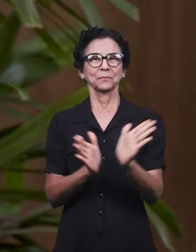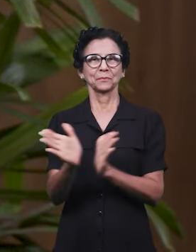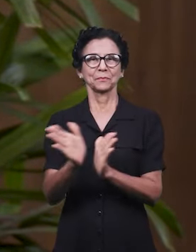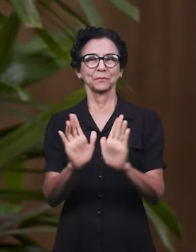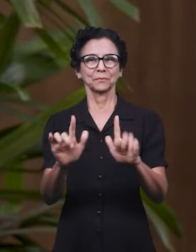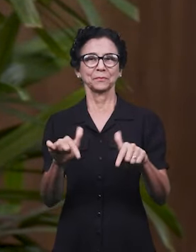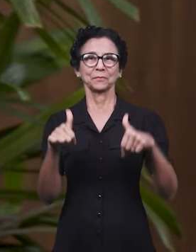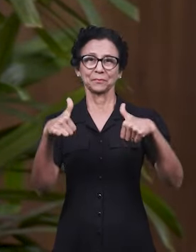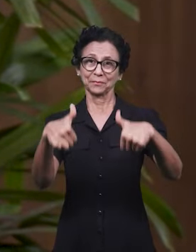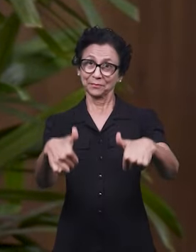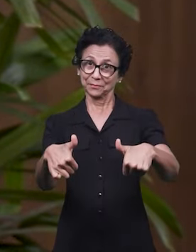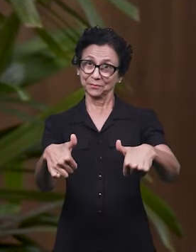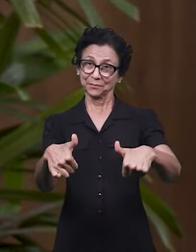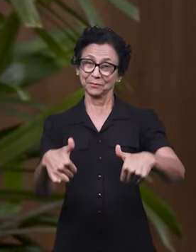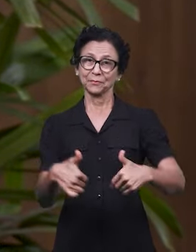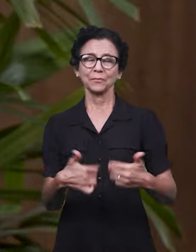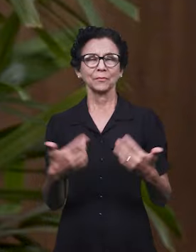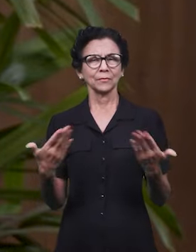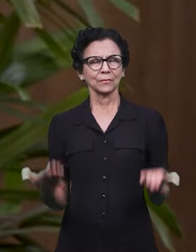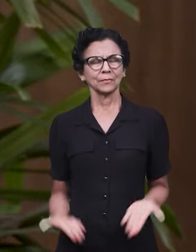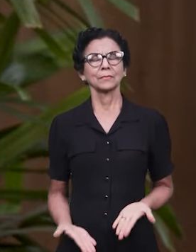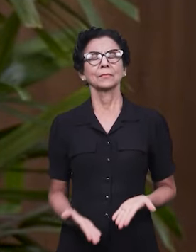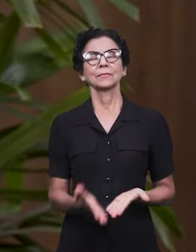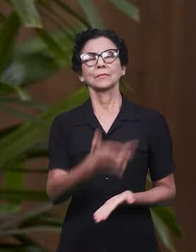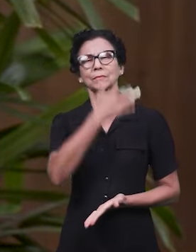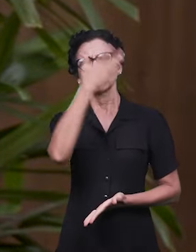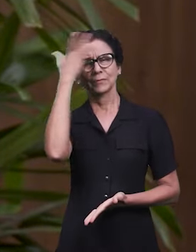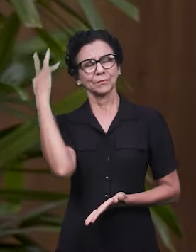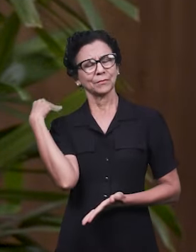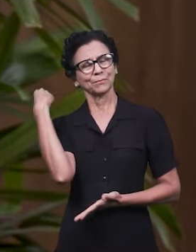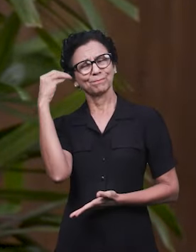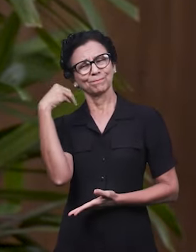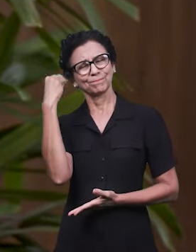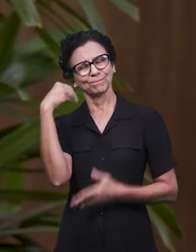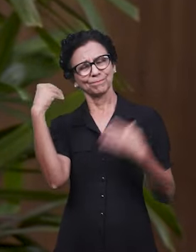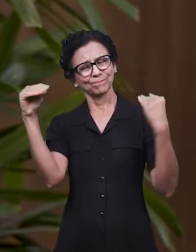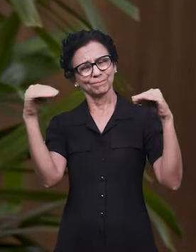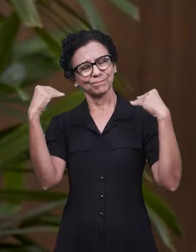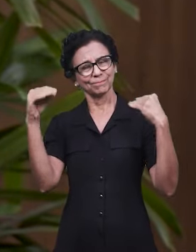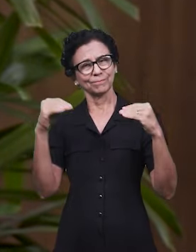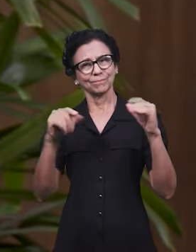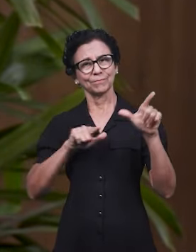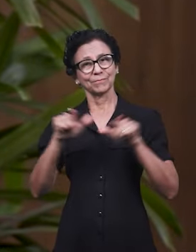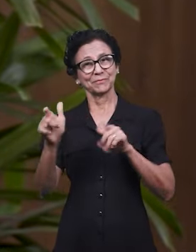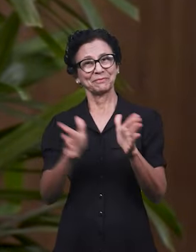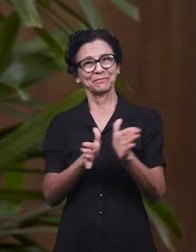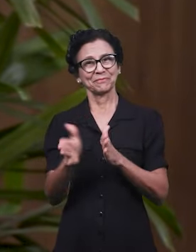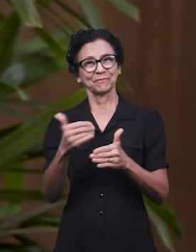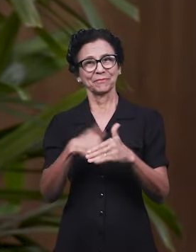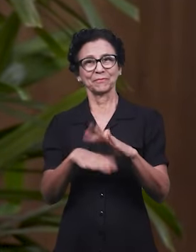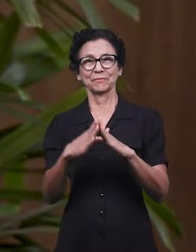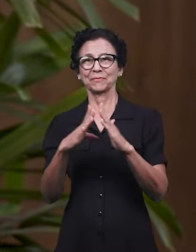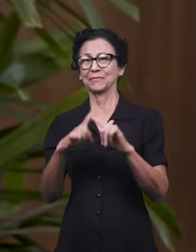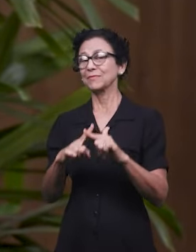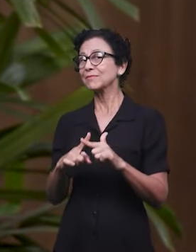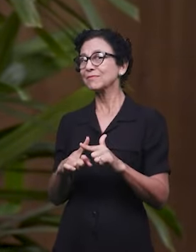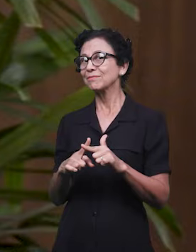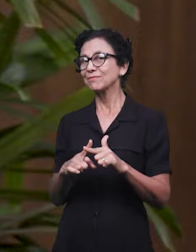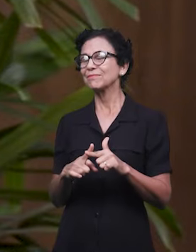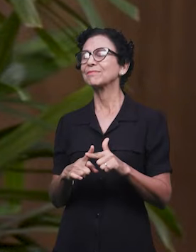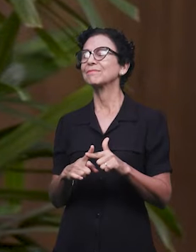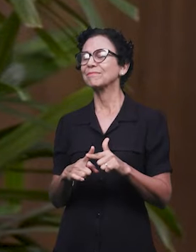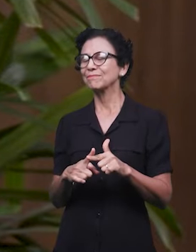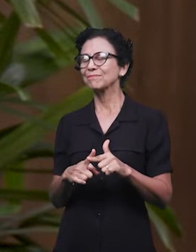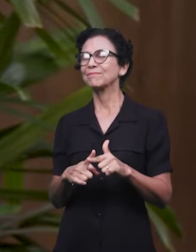Acessibilidade em Ação. Temos recebido muitas experiências com o trabalho de acessibilidade nas igrejas e sabemos